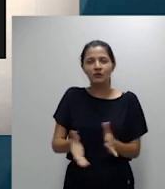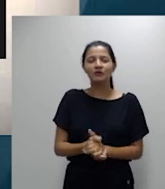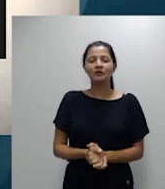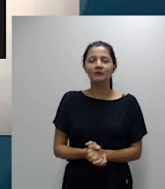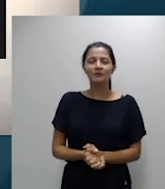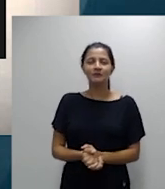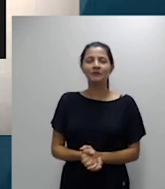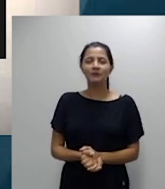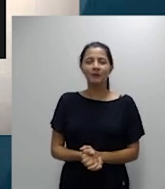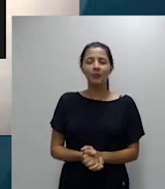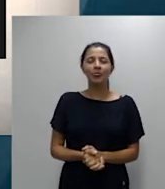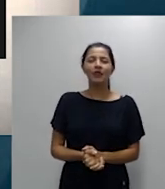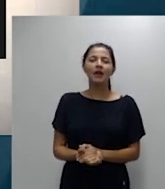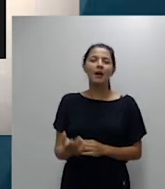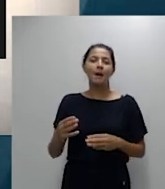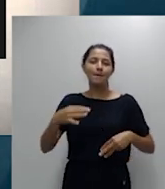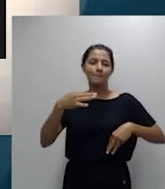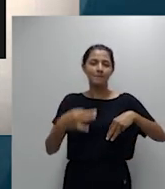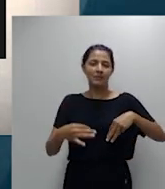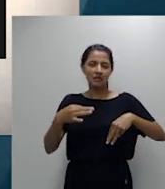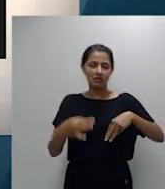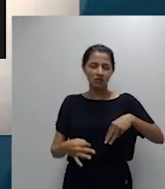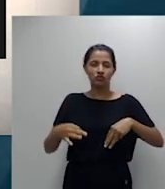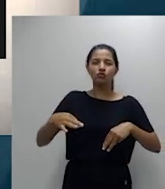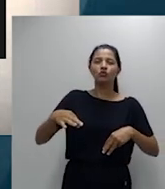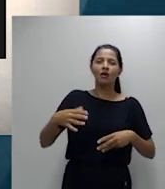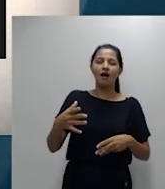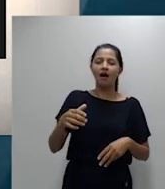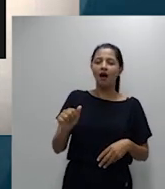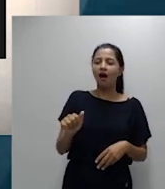o ministro Dr Harrison República